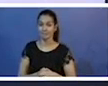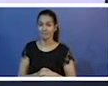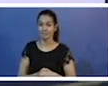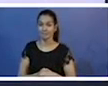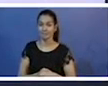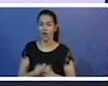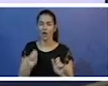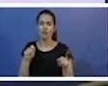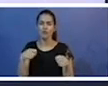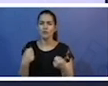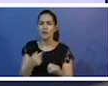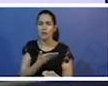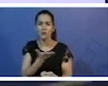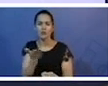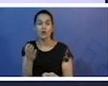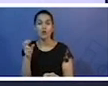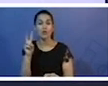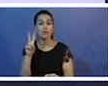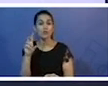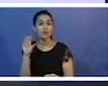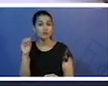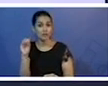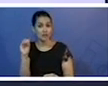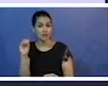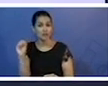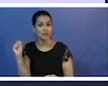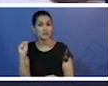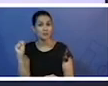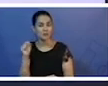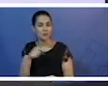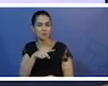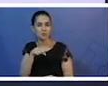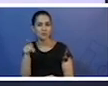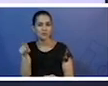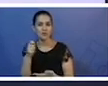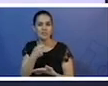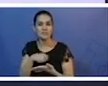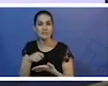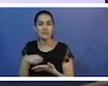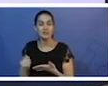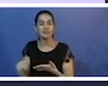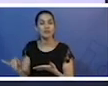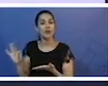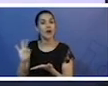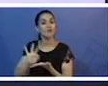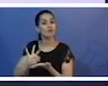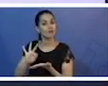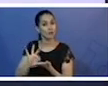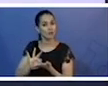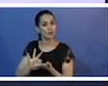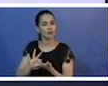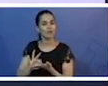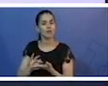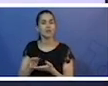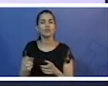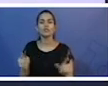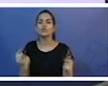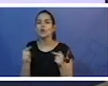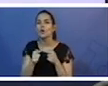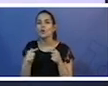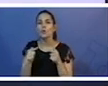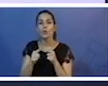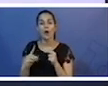vou dar 20 segundos para vocês escreverem as expressões de área de acordo com a altura e o